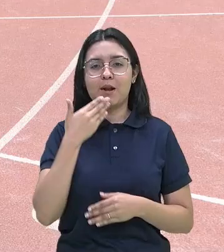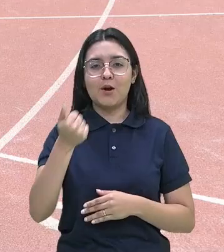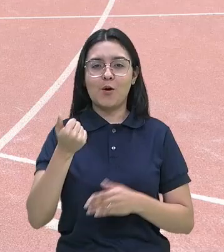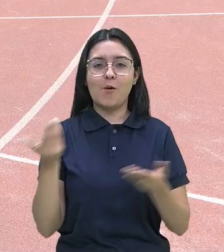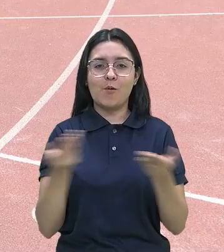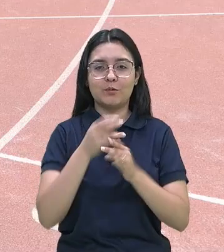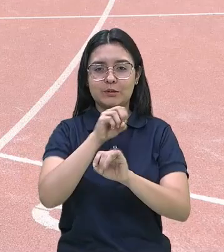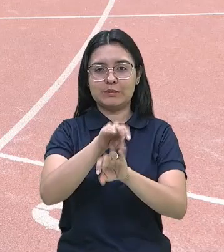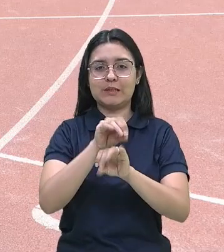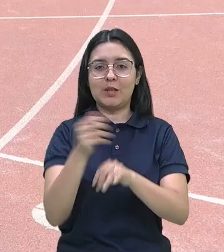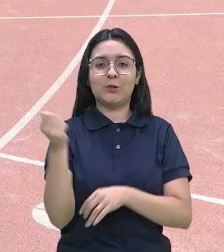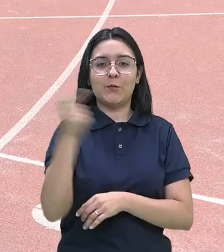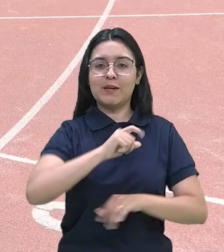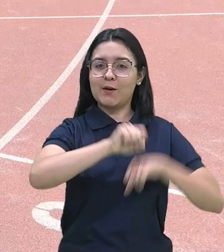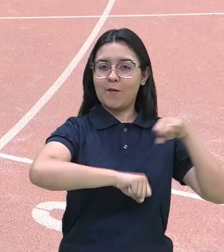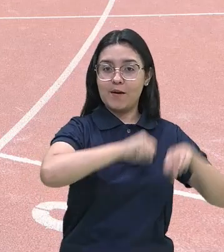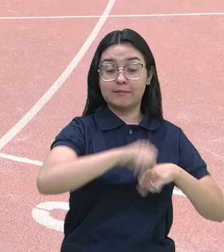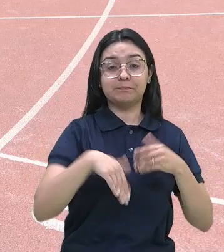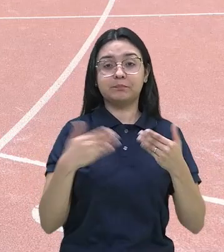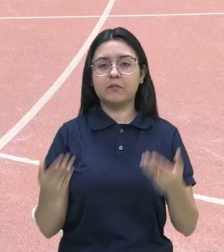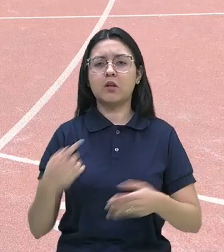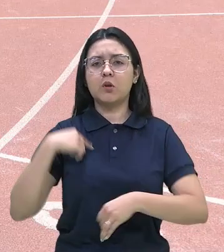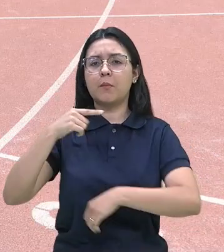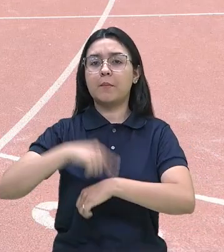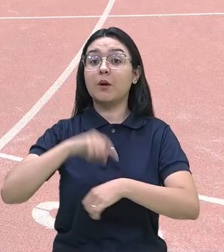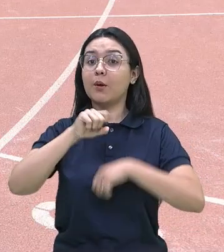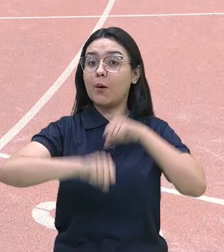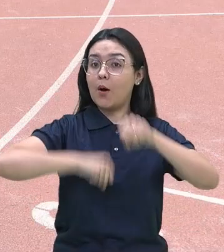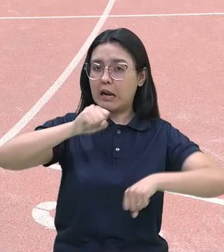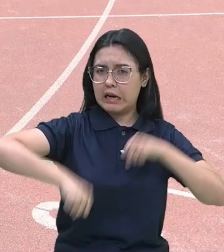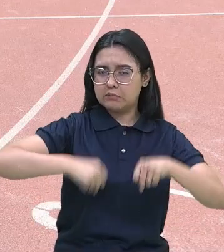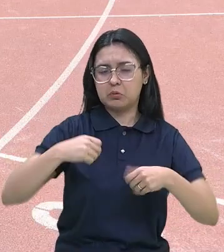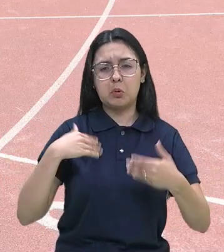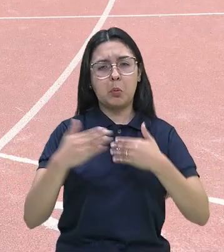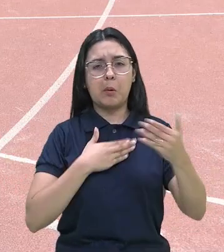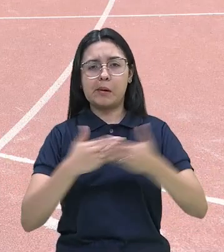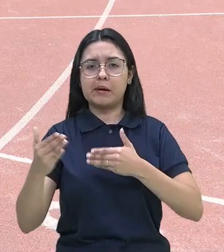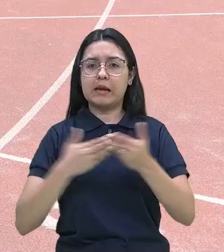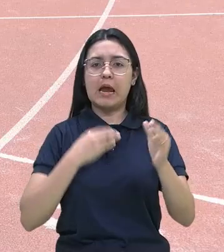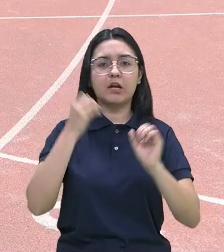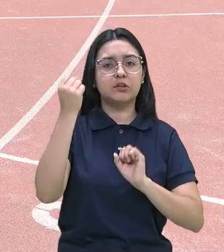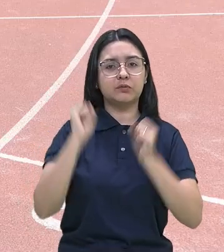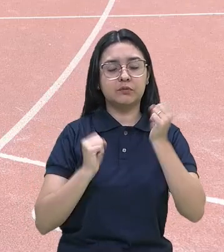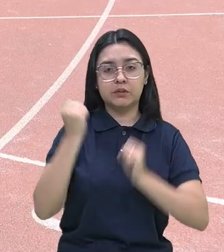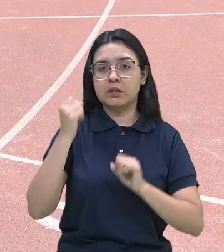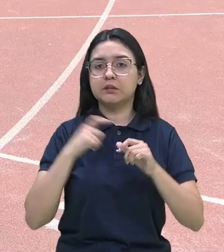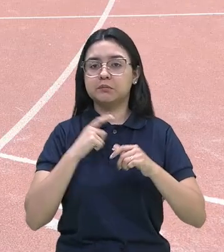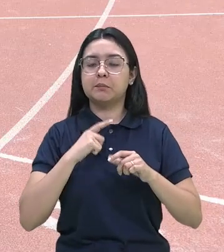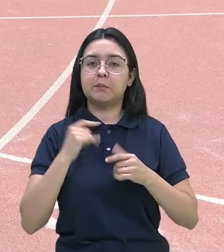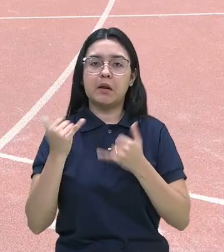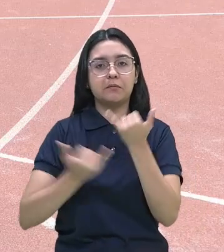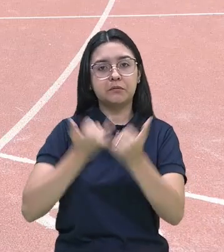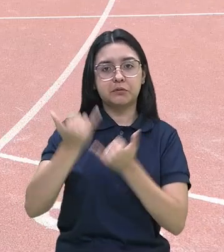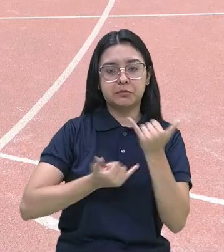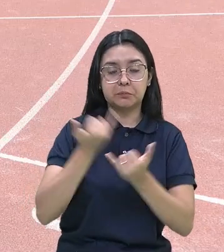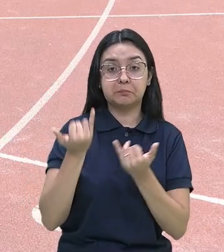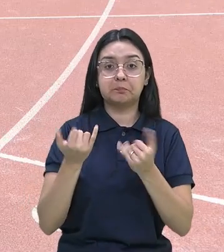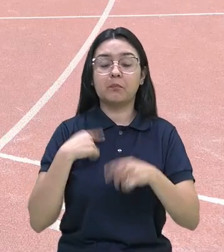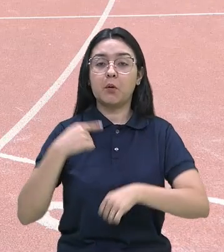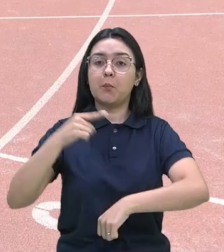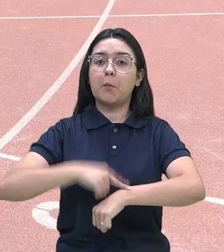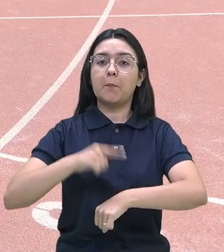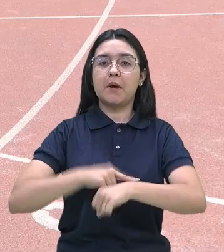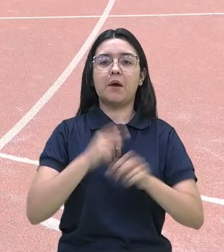vocês. E quando nós corremos ou realizamos qualquer atividade, seja por divertimento, né, naquele momento